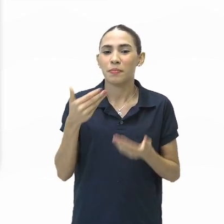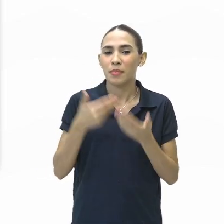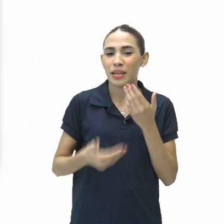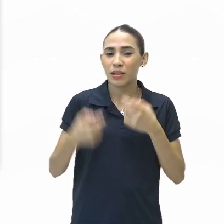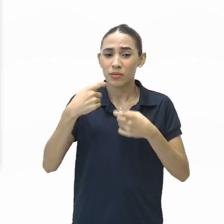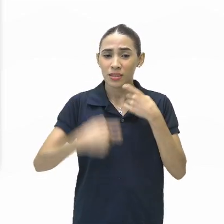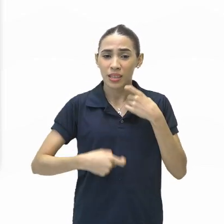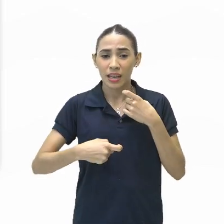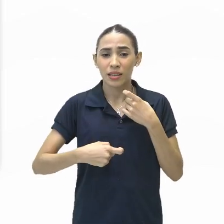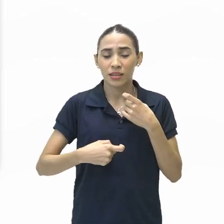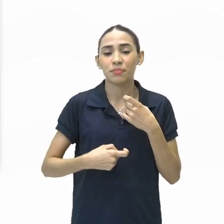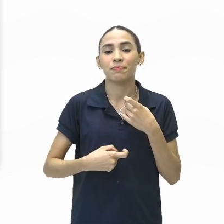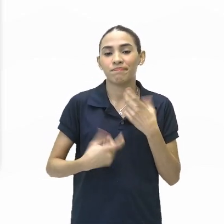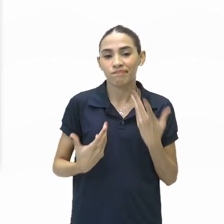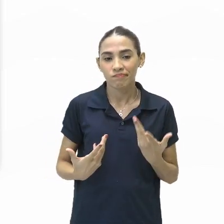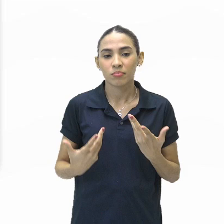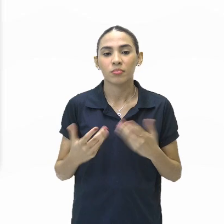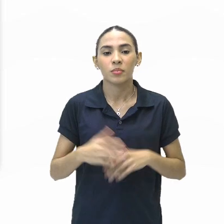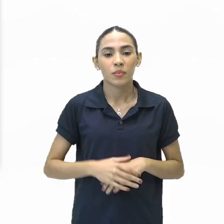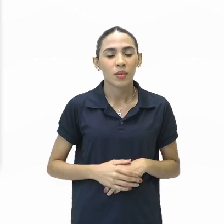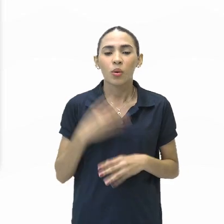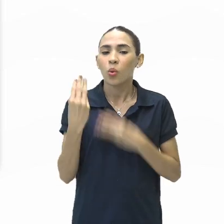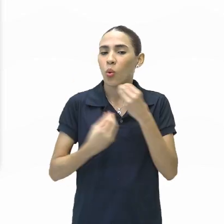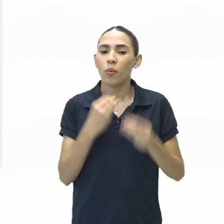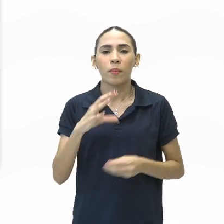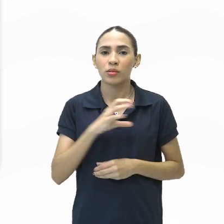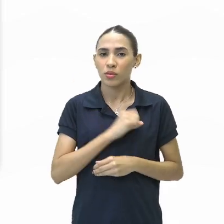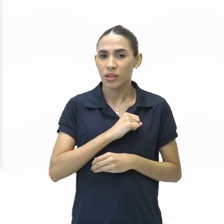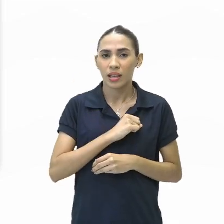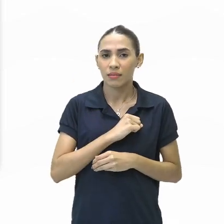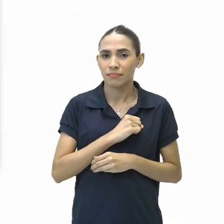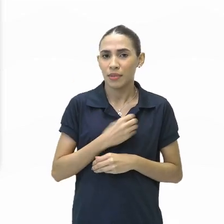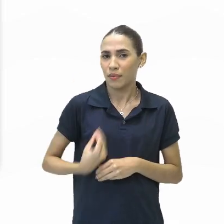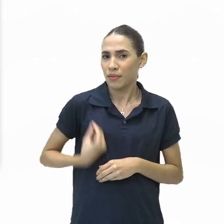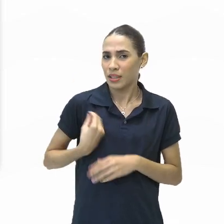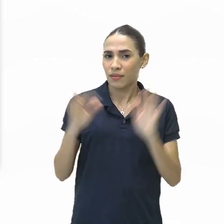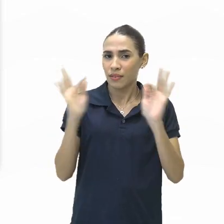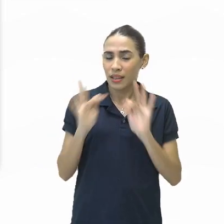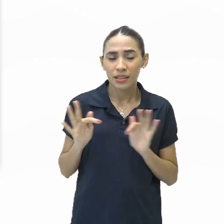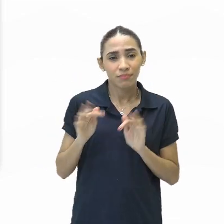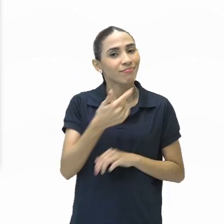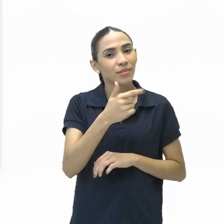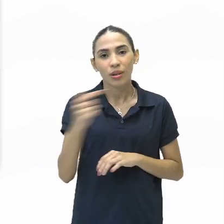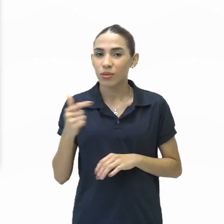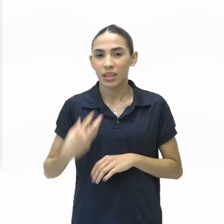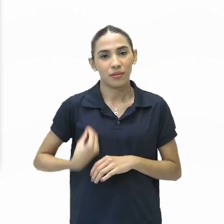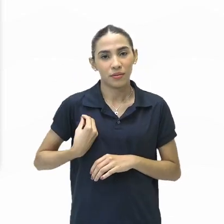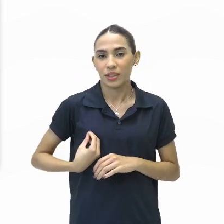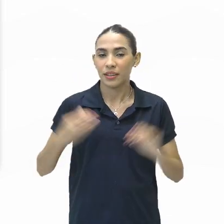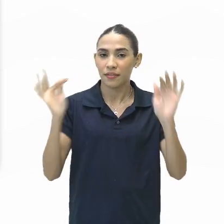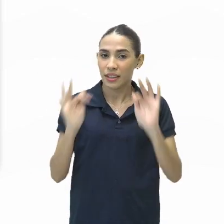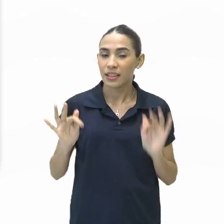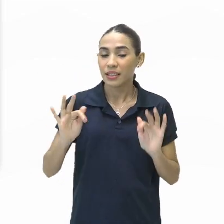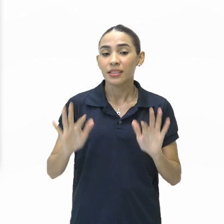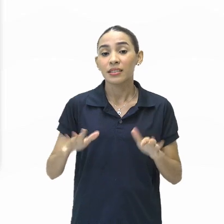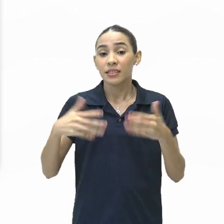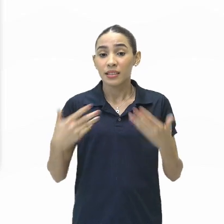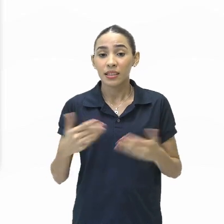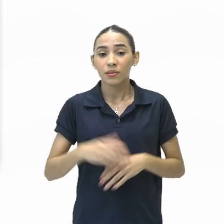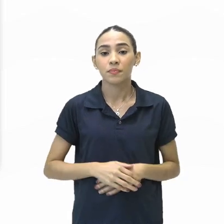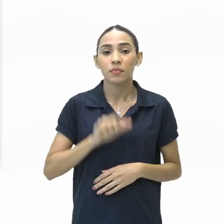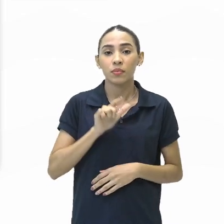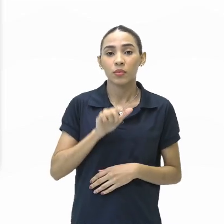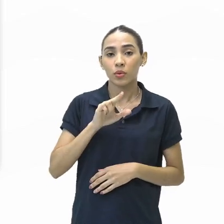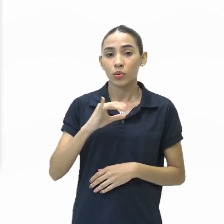de casa, se prostituiu, como assim se apaixonar e ter um final feliz? Então, ela não tem um final feliz. Assim, a Lúcia,